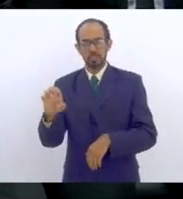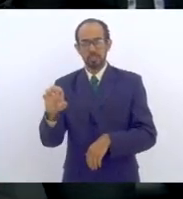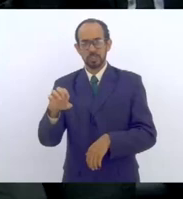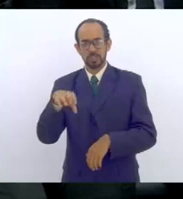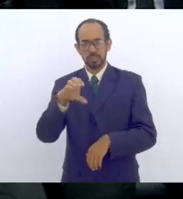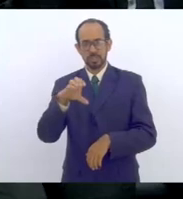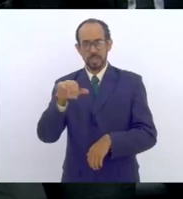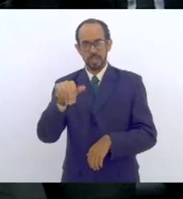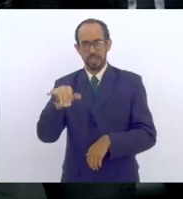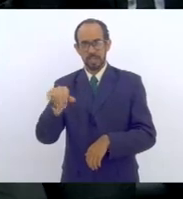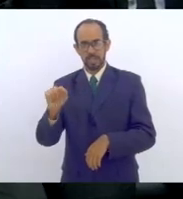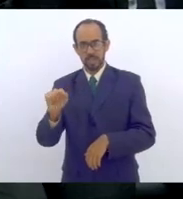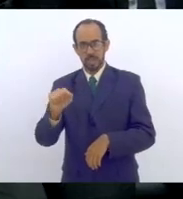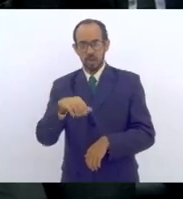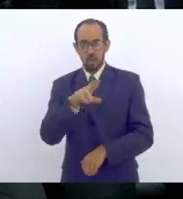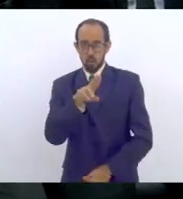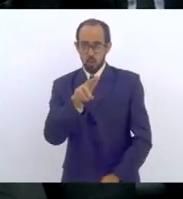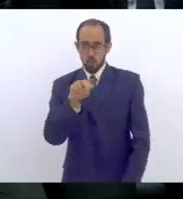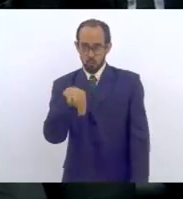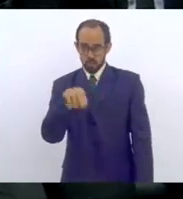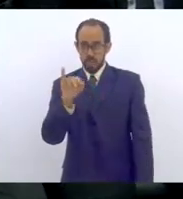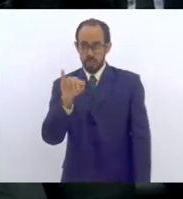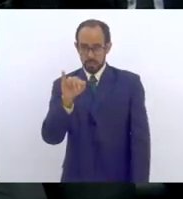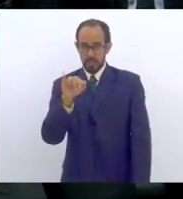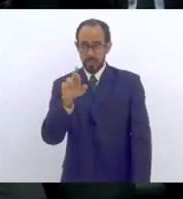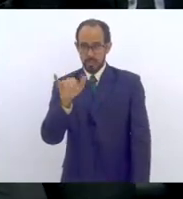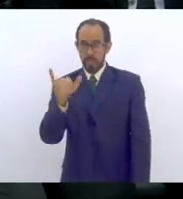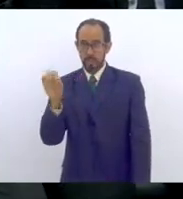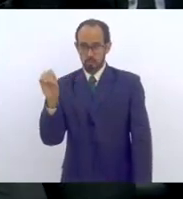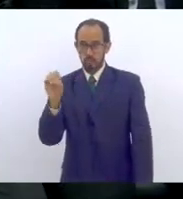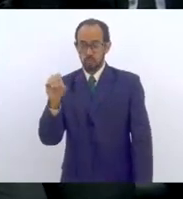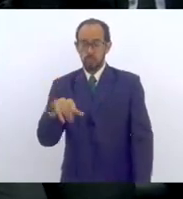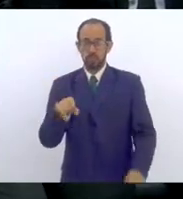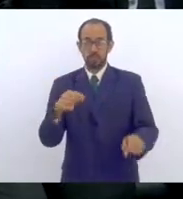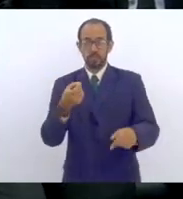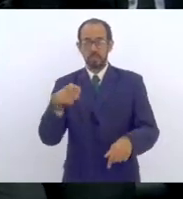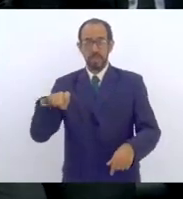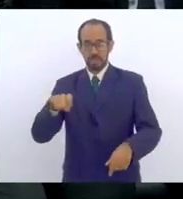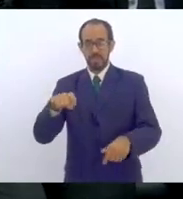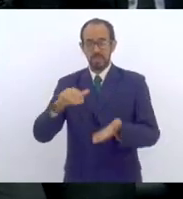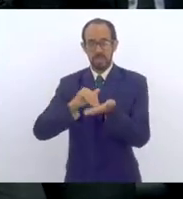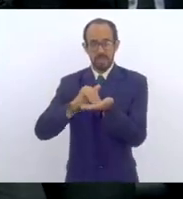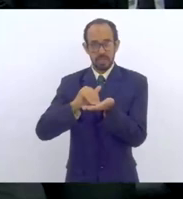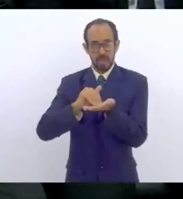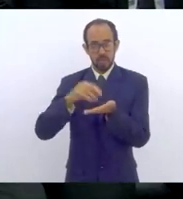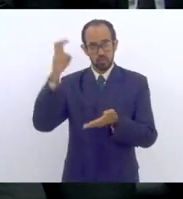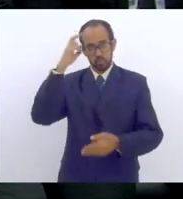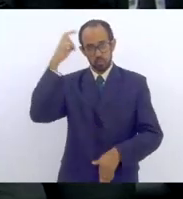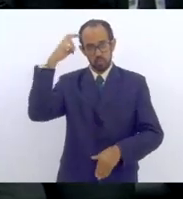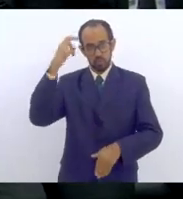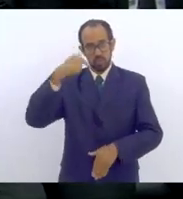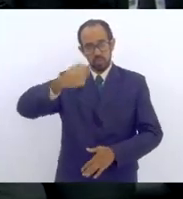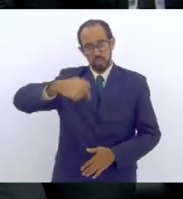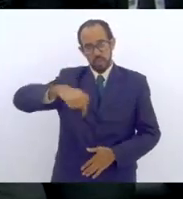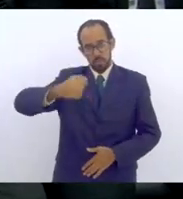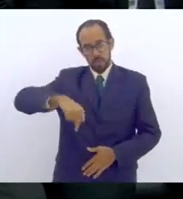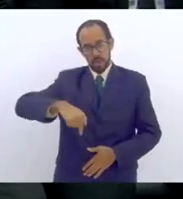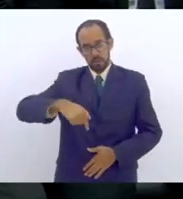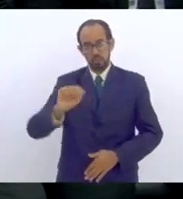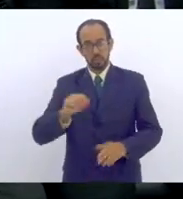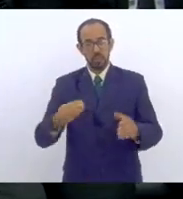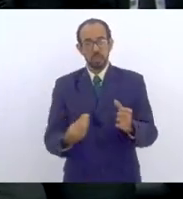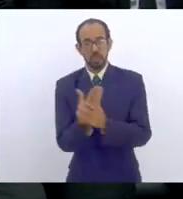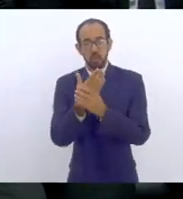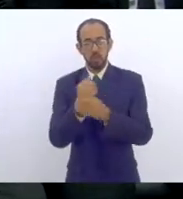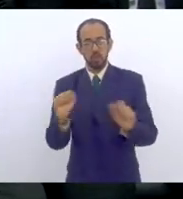ex Conselheiro estadual de cultura e em secretário municipal de cultura de Queimados onde criou o festival de teatro da cidade